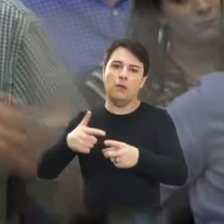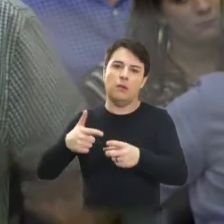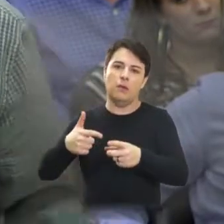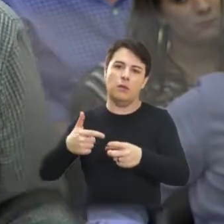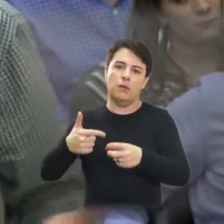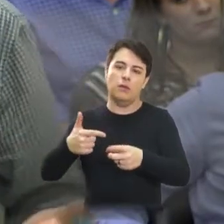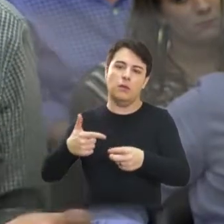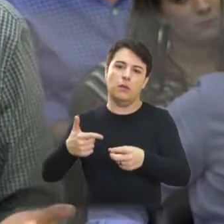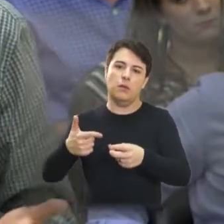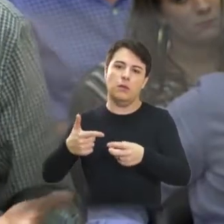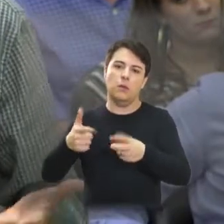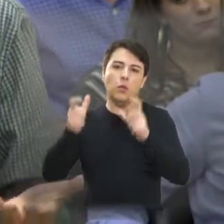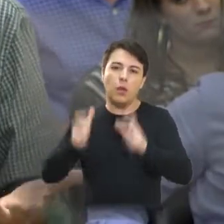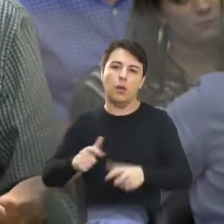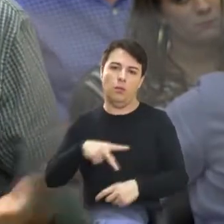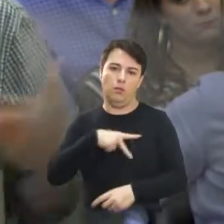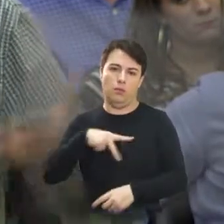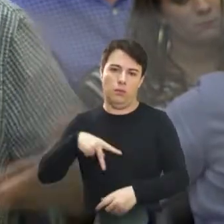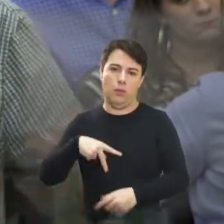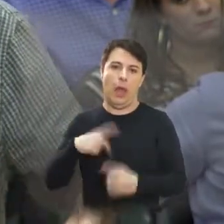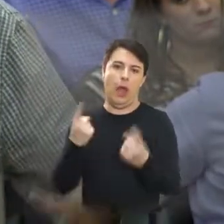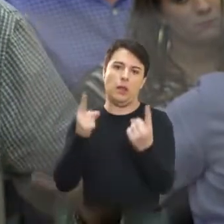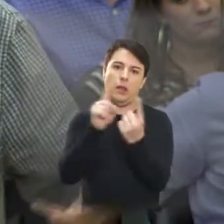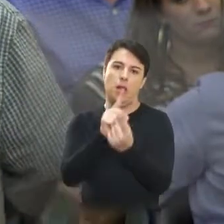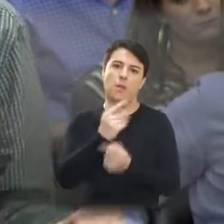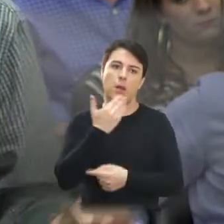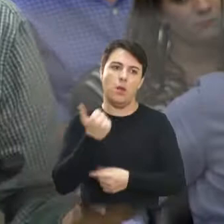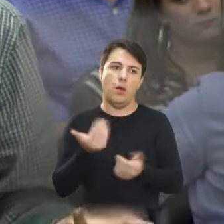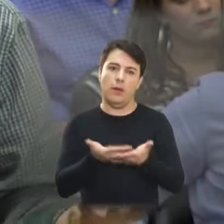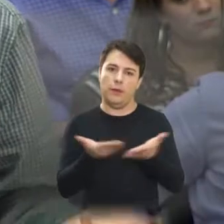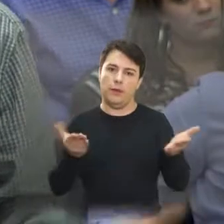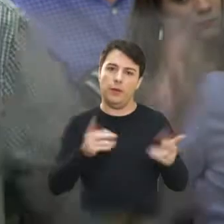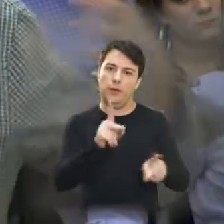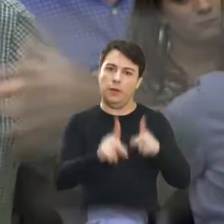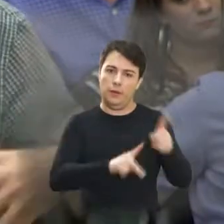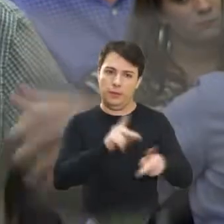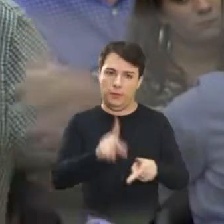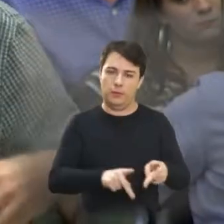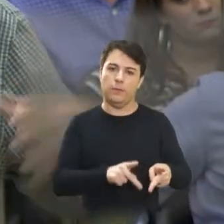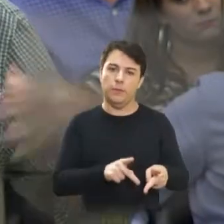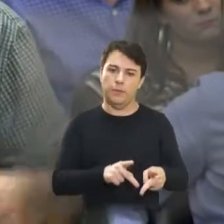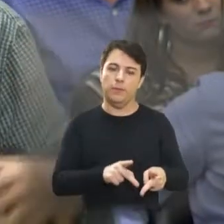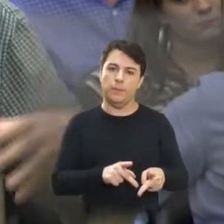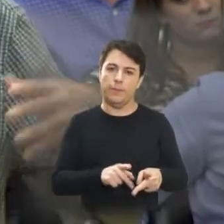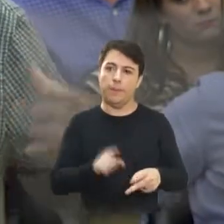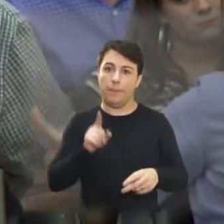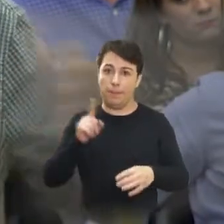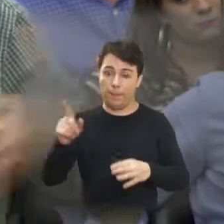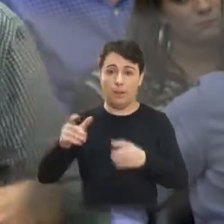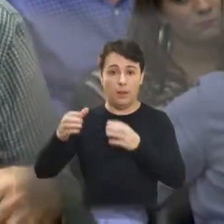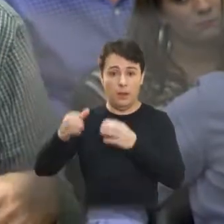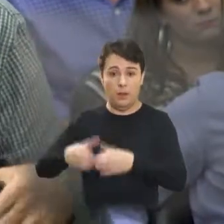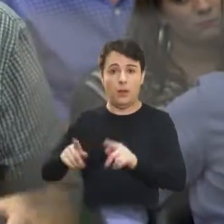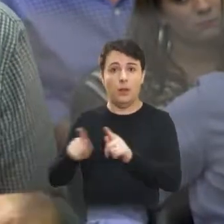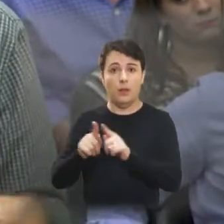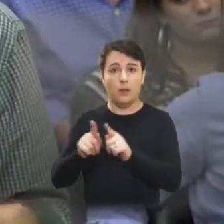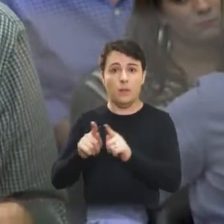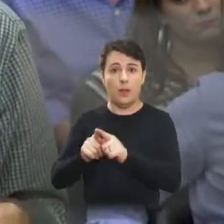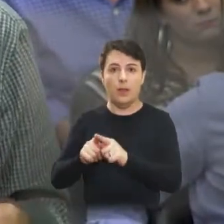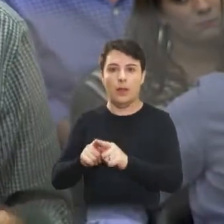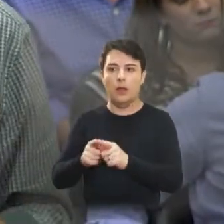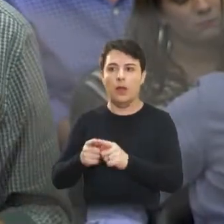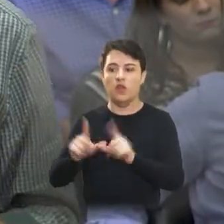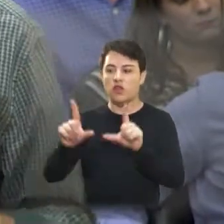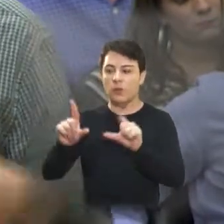que atenderiam muito melhor a necessidade de ocupação dessa região e diminuição da